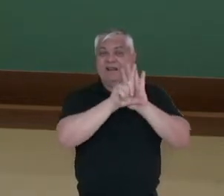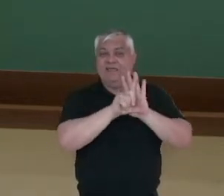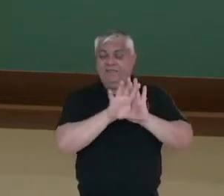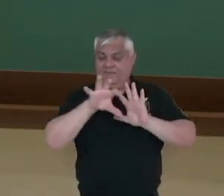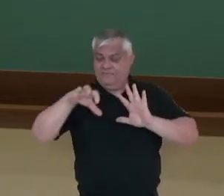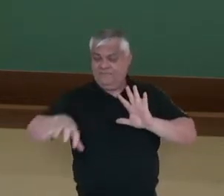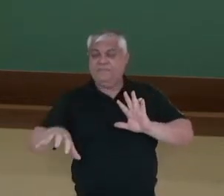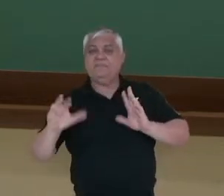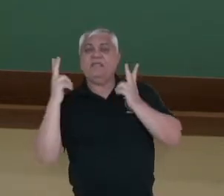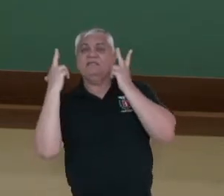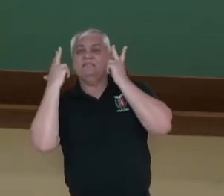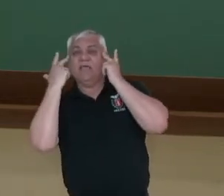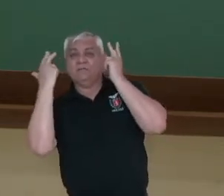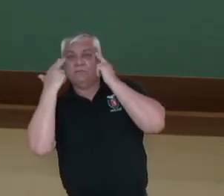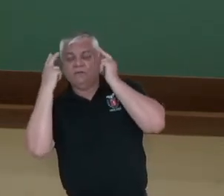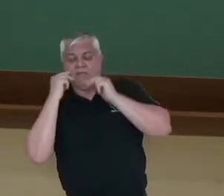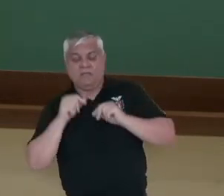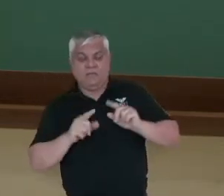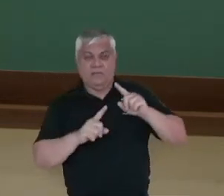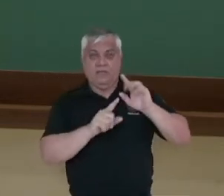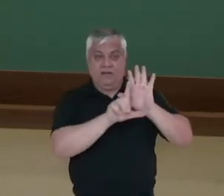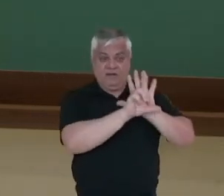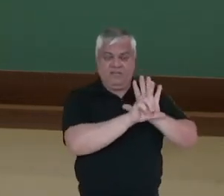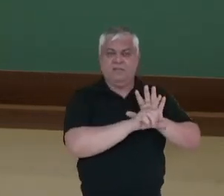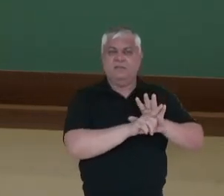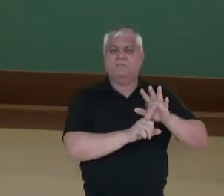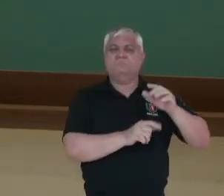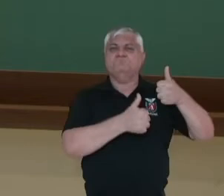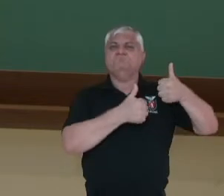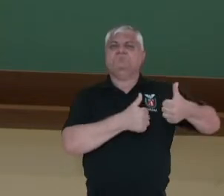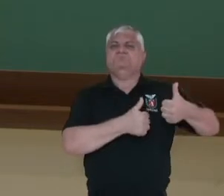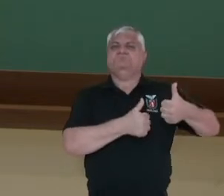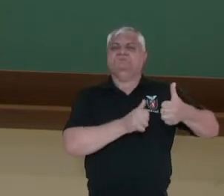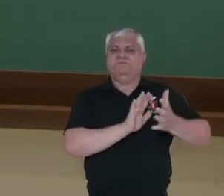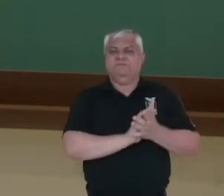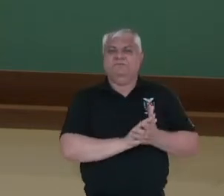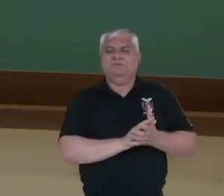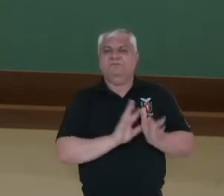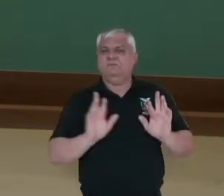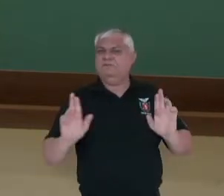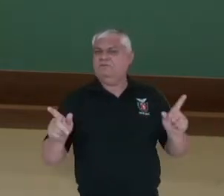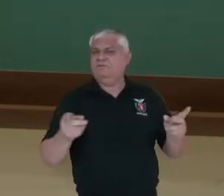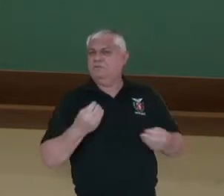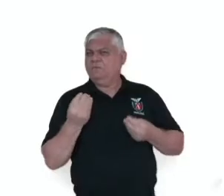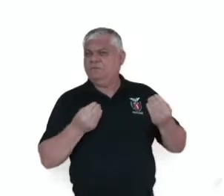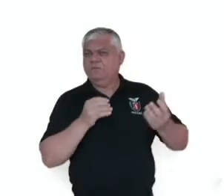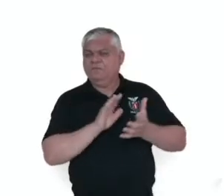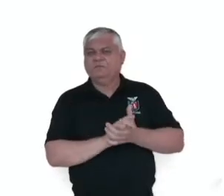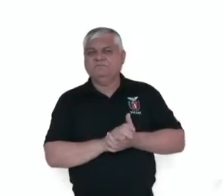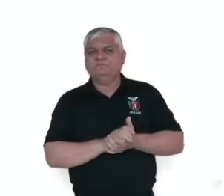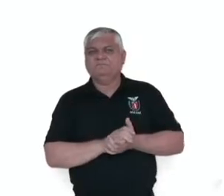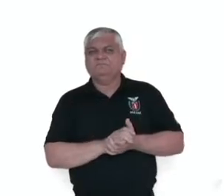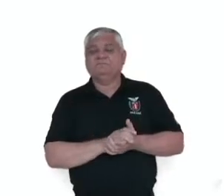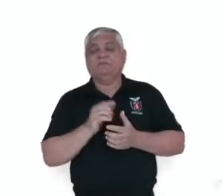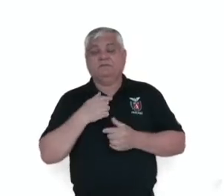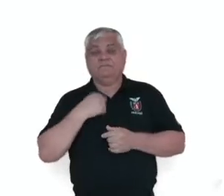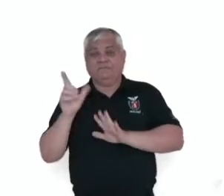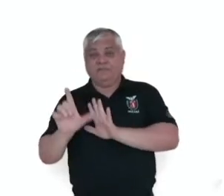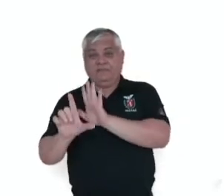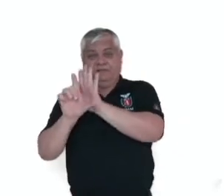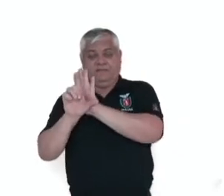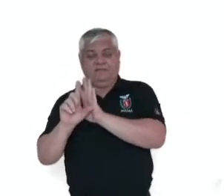leis positivas. Vamos entender melhor essa diferença? Então, de acordo com Montesquieu, as